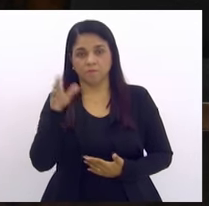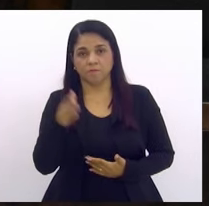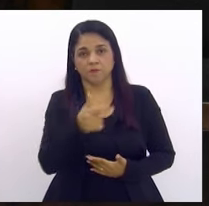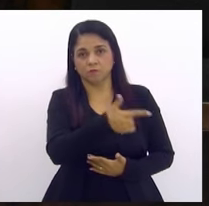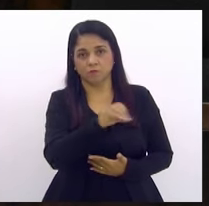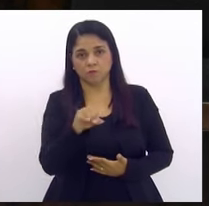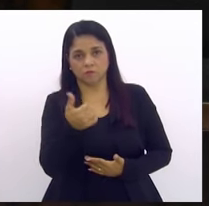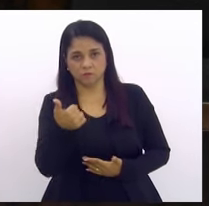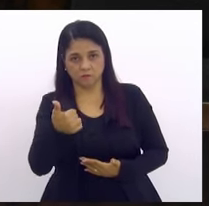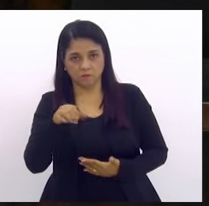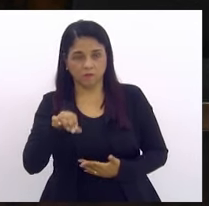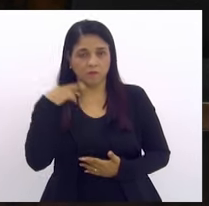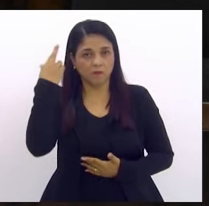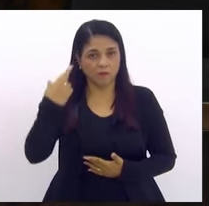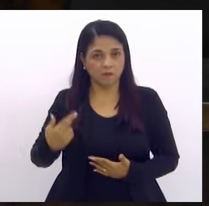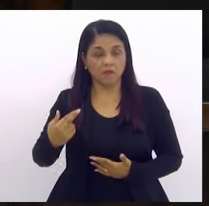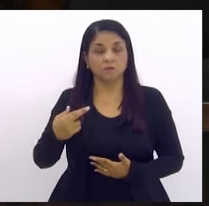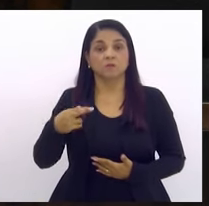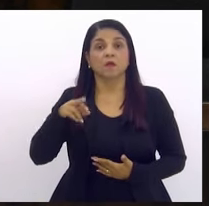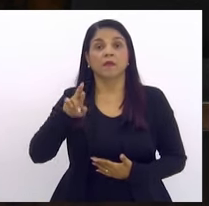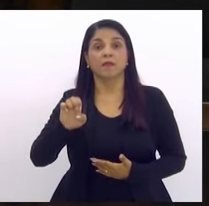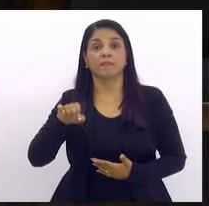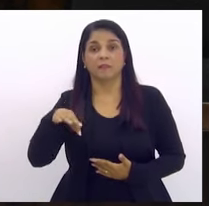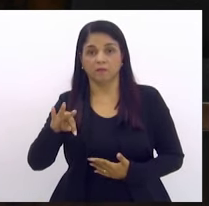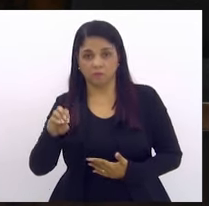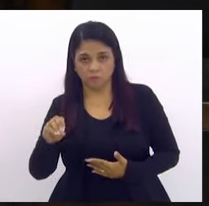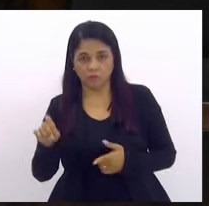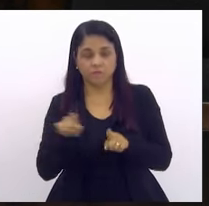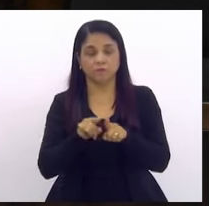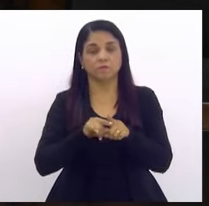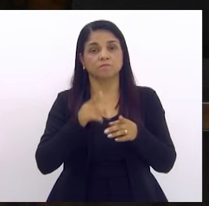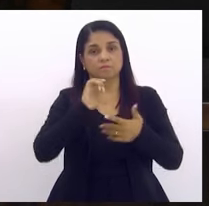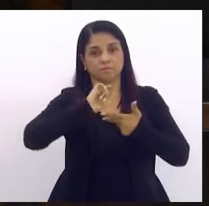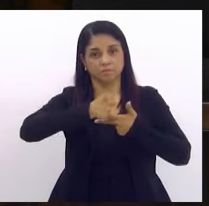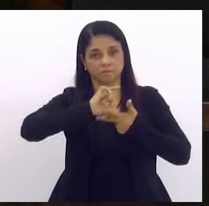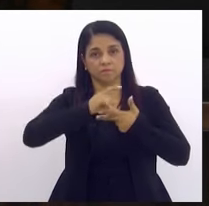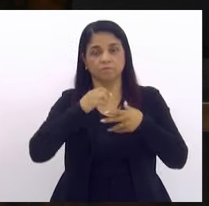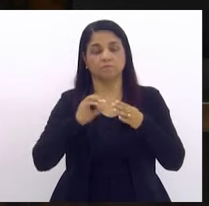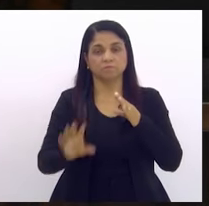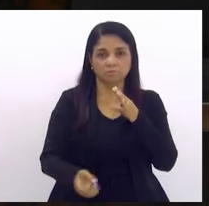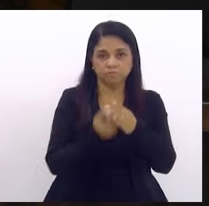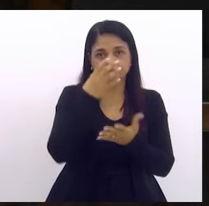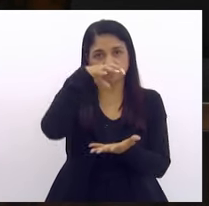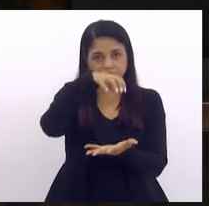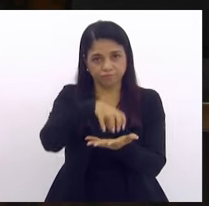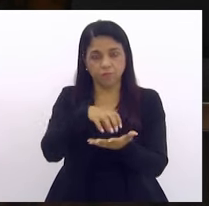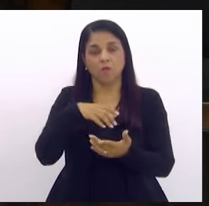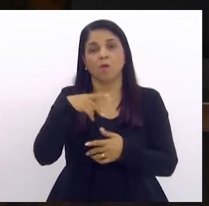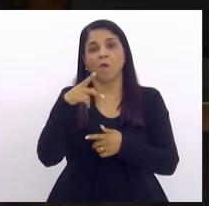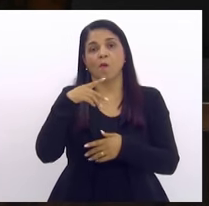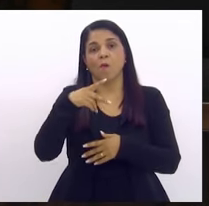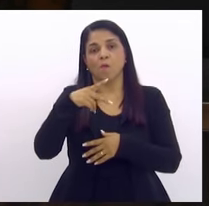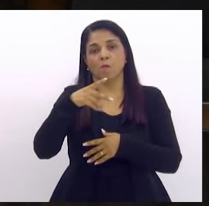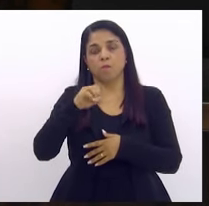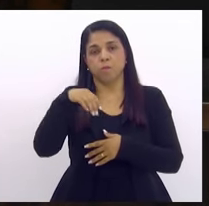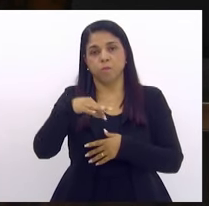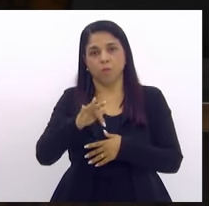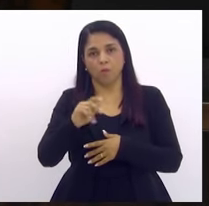1149/2019, de autoria do deputado Renato Cozzolino, que autoriza o Poder Executivo a instalar uma unidade do Poupa-Tempo no município de Magé,